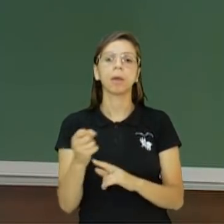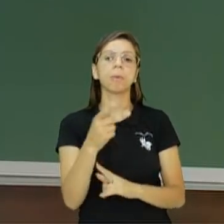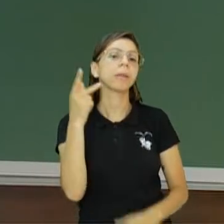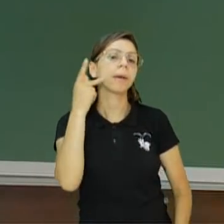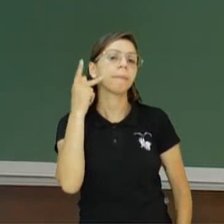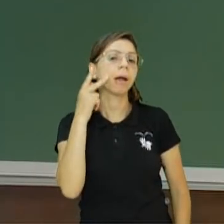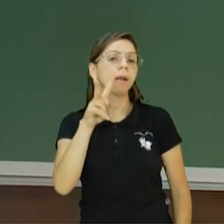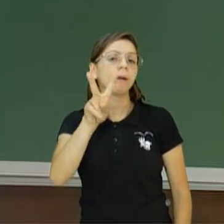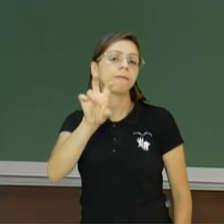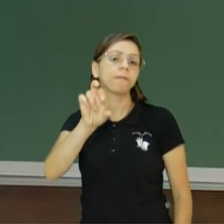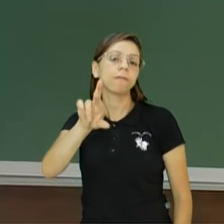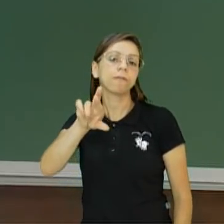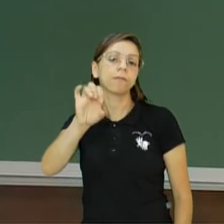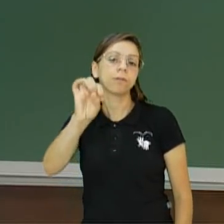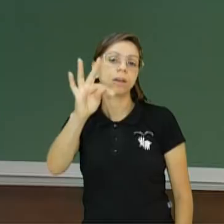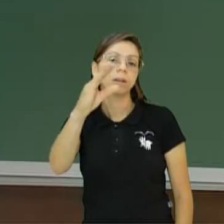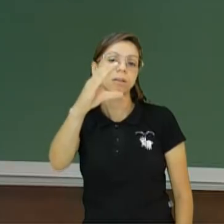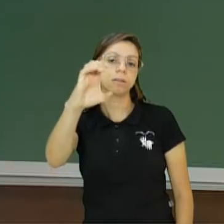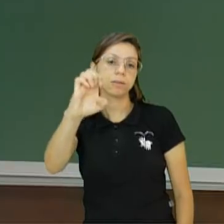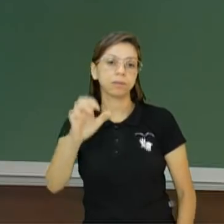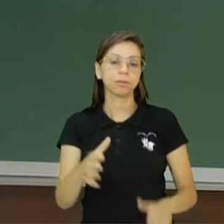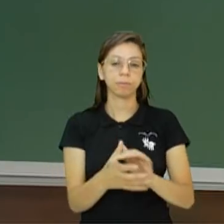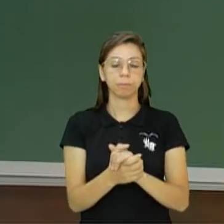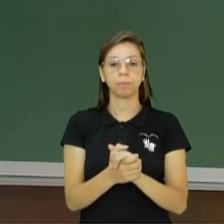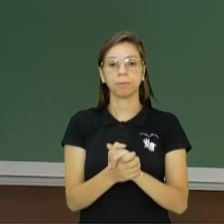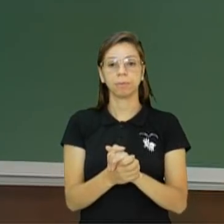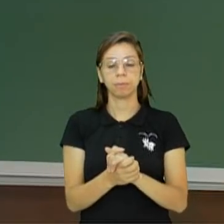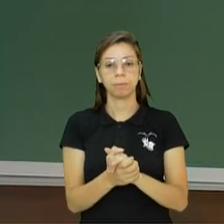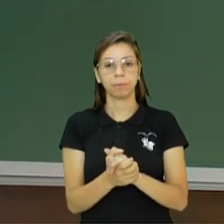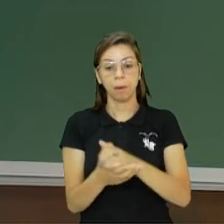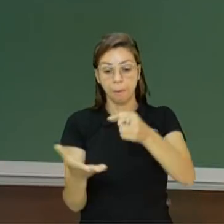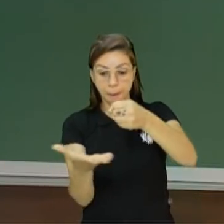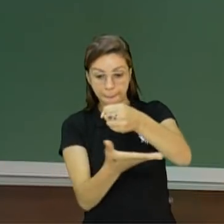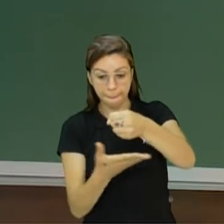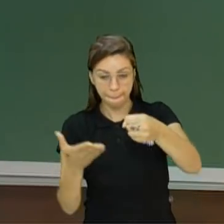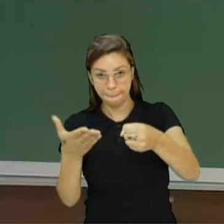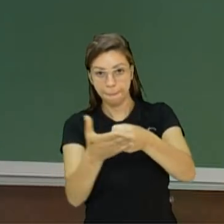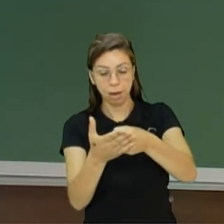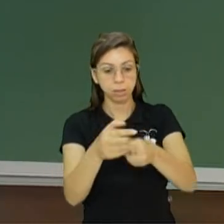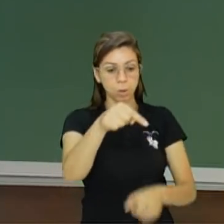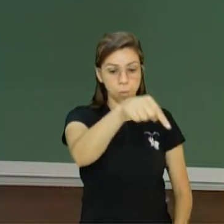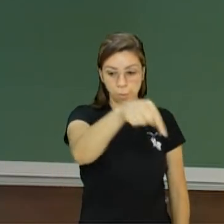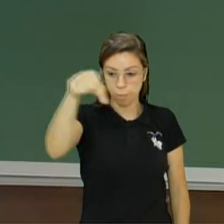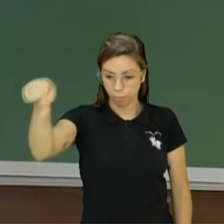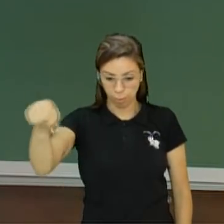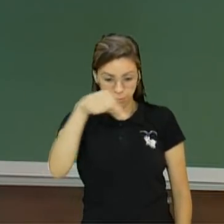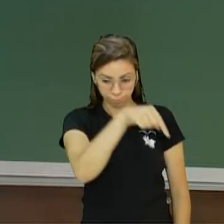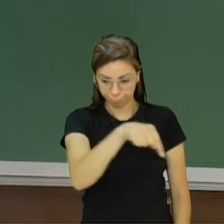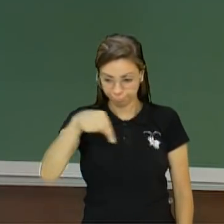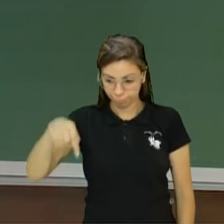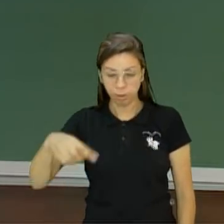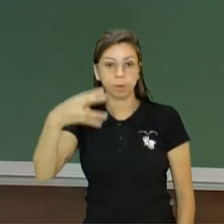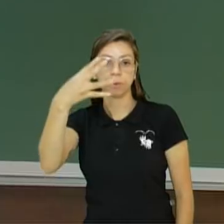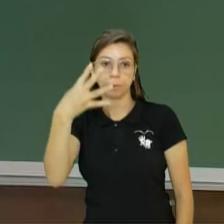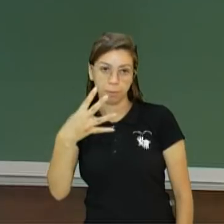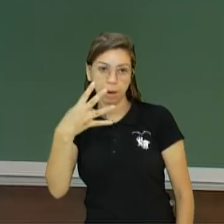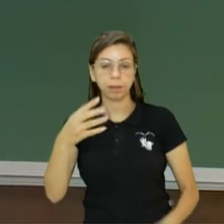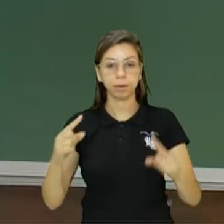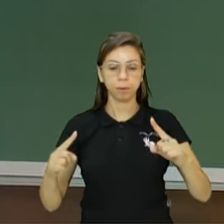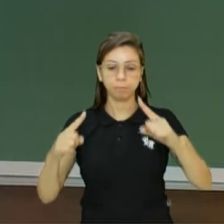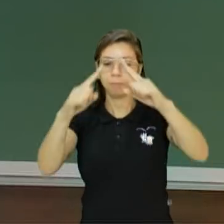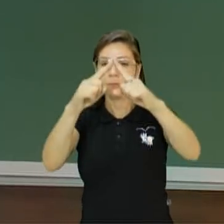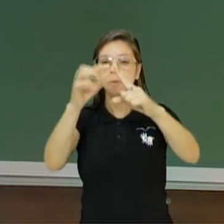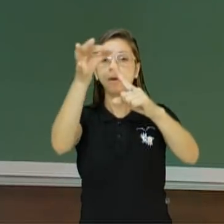nós usamos? Ó, 4 jujubas na base e 1 lá na ponta, então também 5